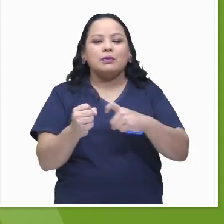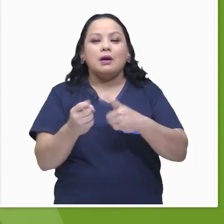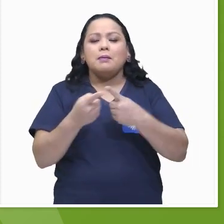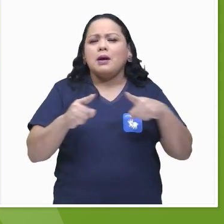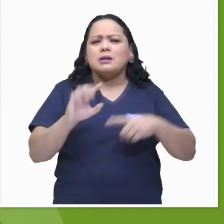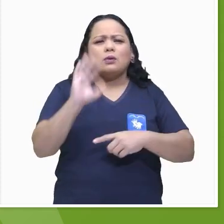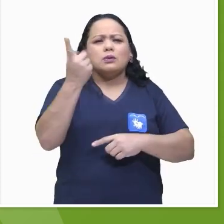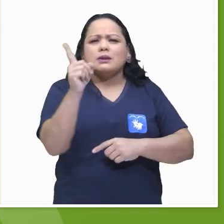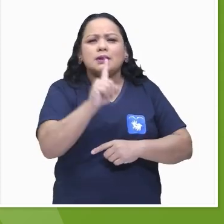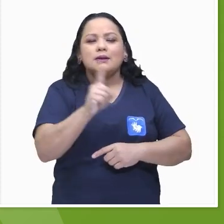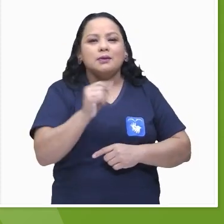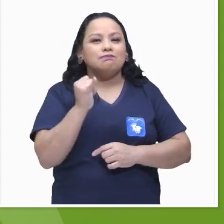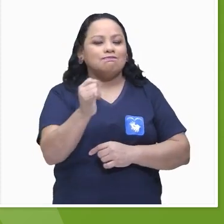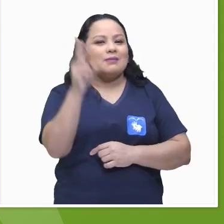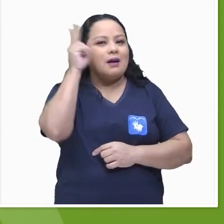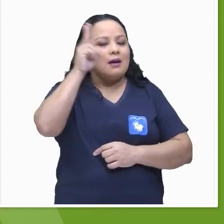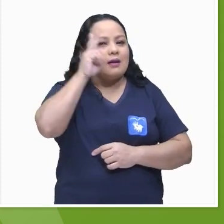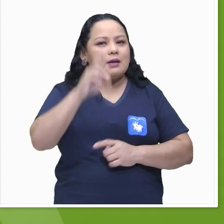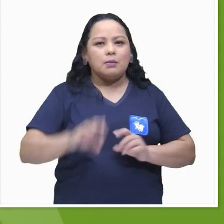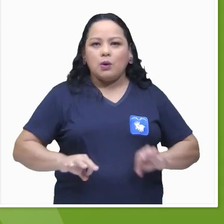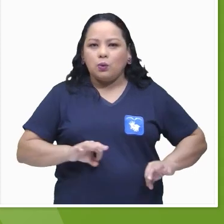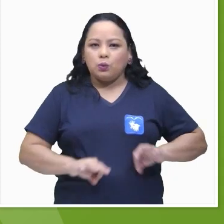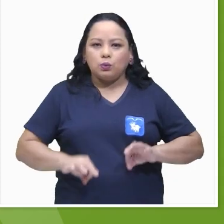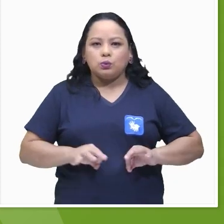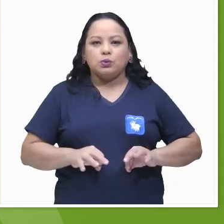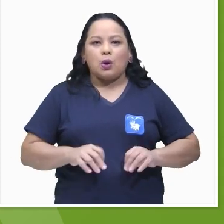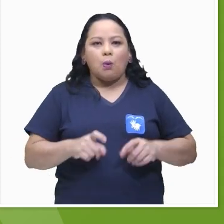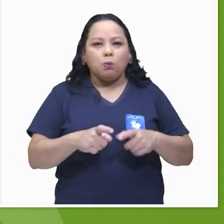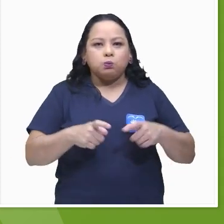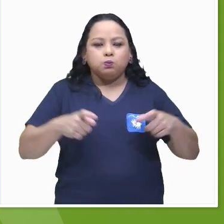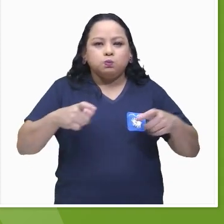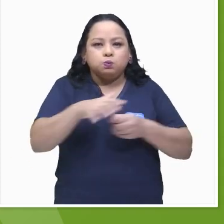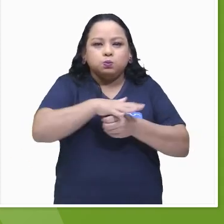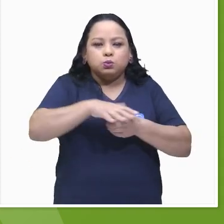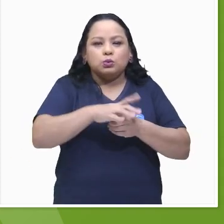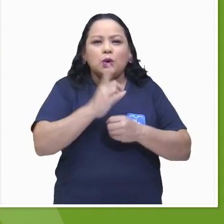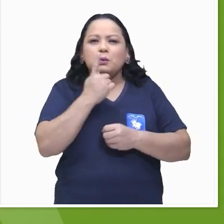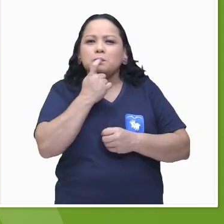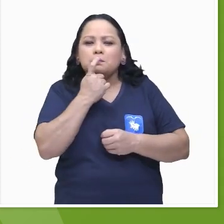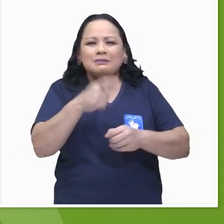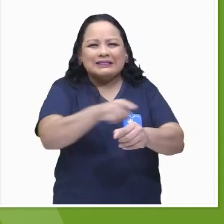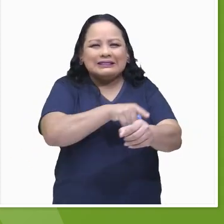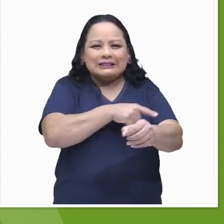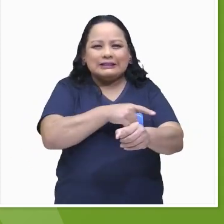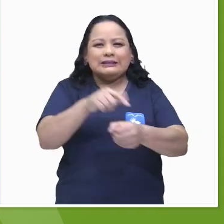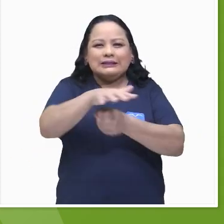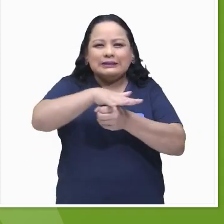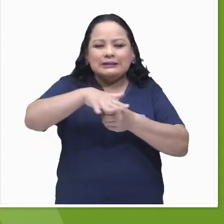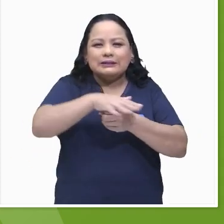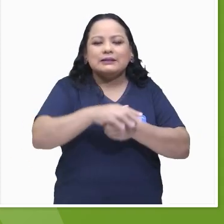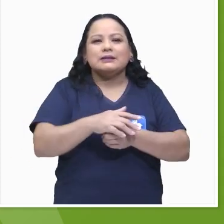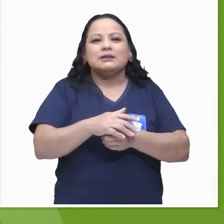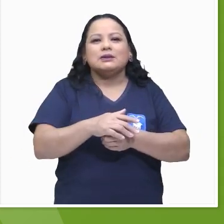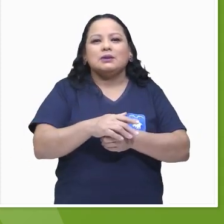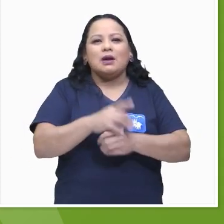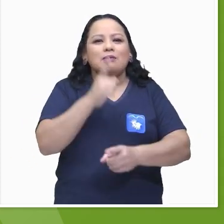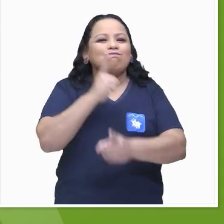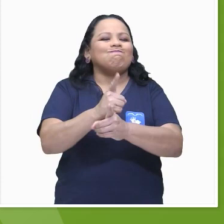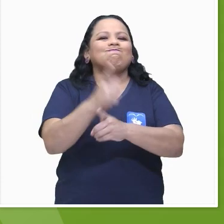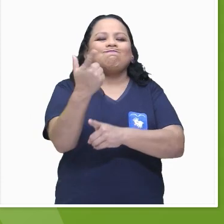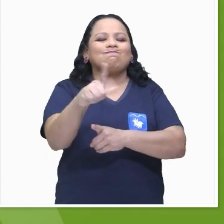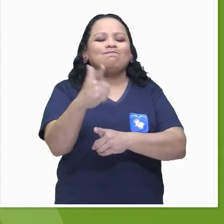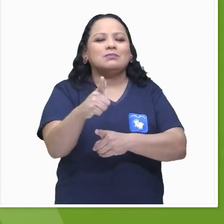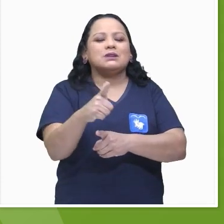acontece, lembra? O útero já está lá cheio de sangue, né? O endométrio cheio de sangue. E aí, quando não há